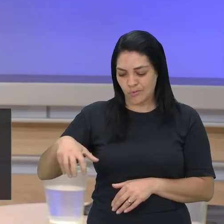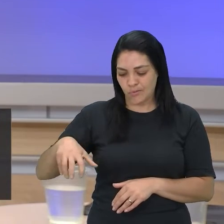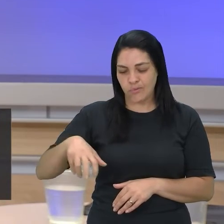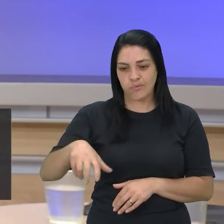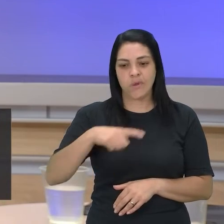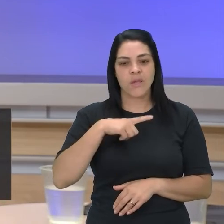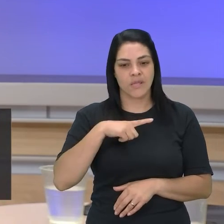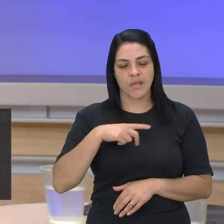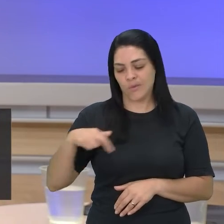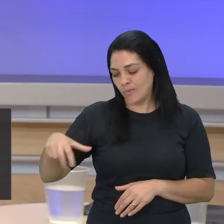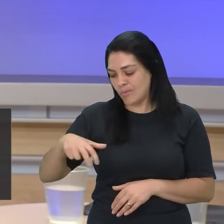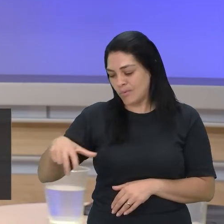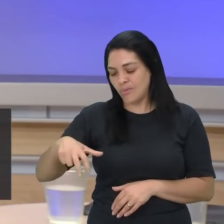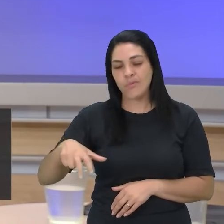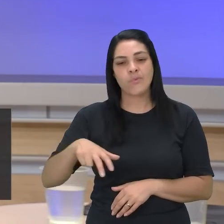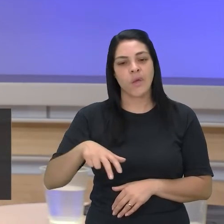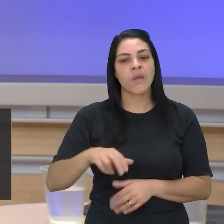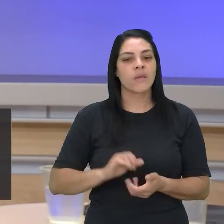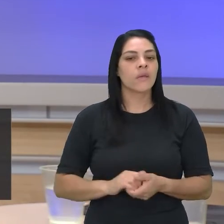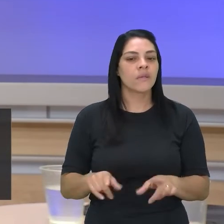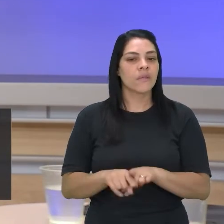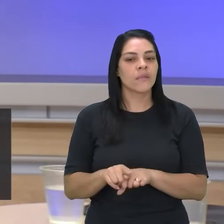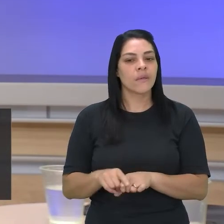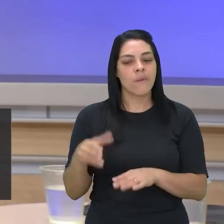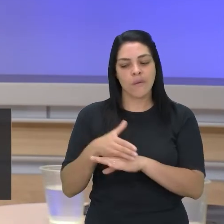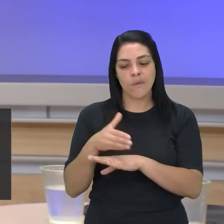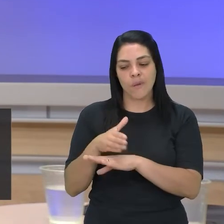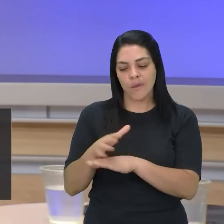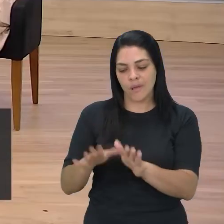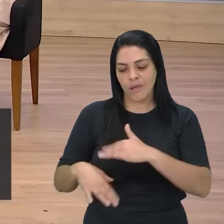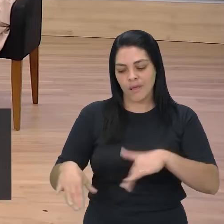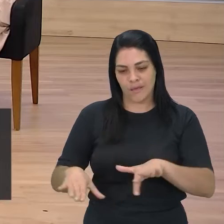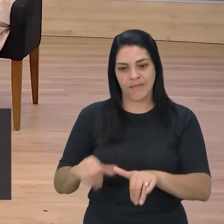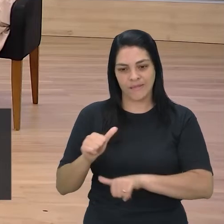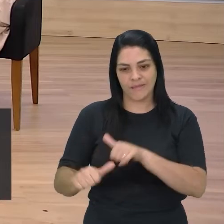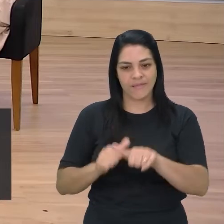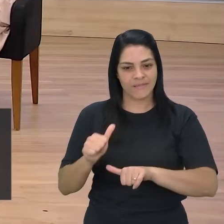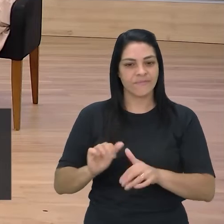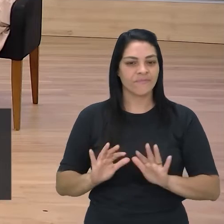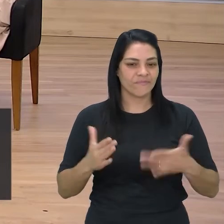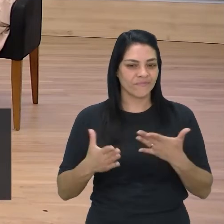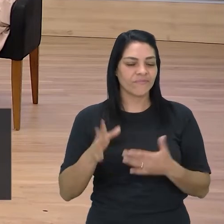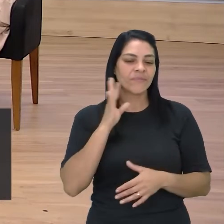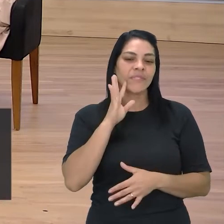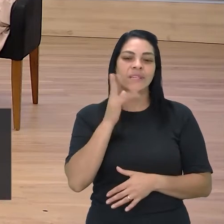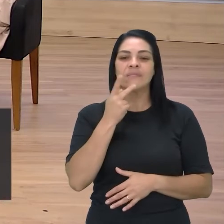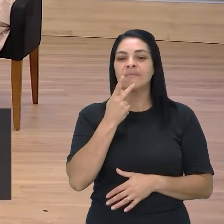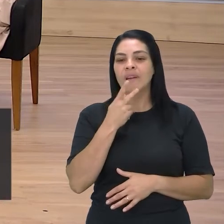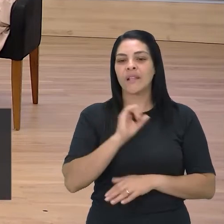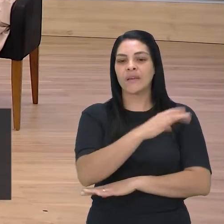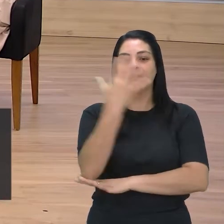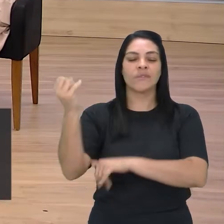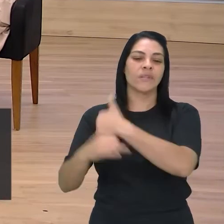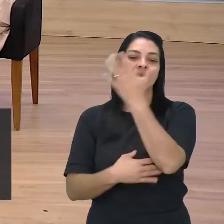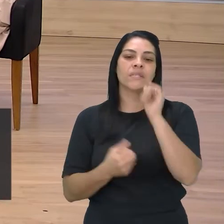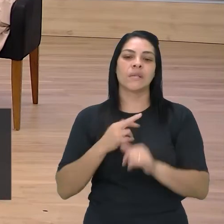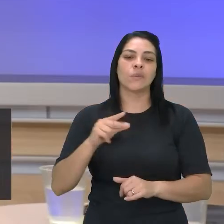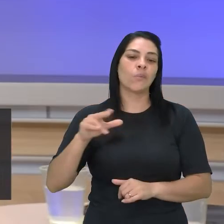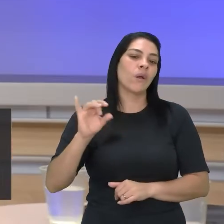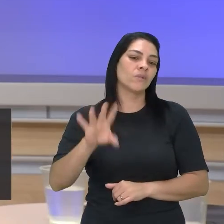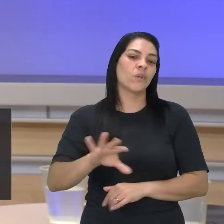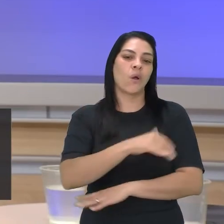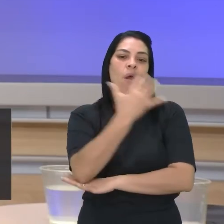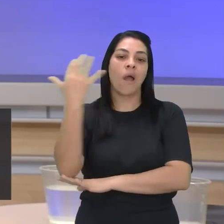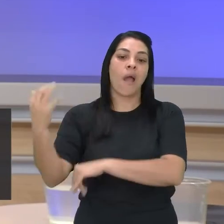os insetos que passam também a frequentar aquele ambiente que está em processo de restauração. E aí é legal dizer que floresta não é só árvore, né, gente? Floresta